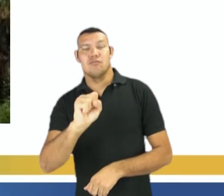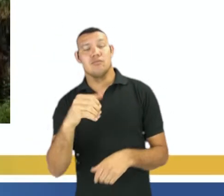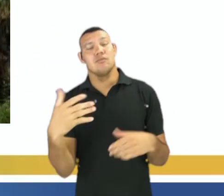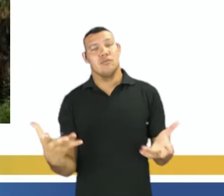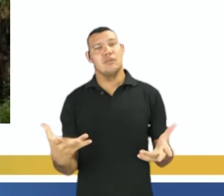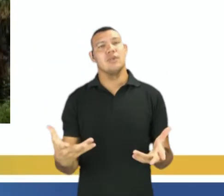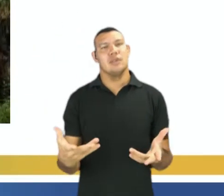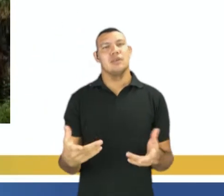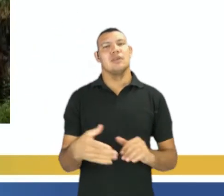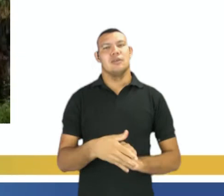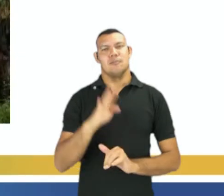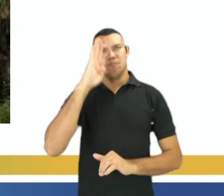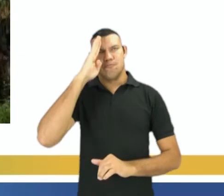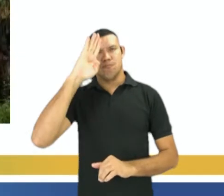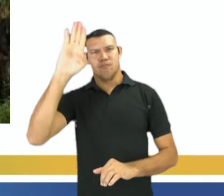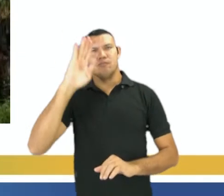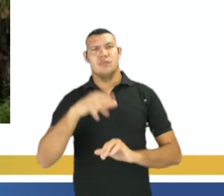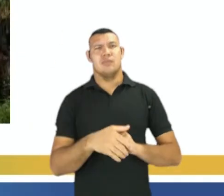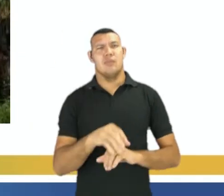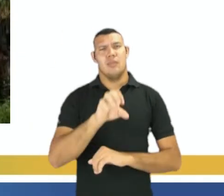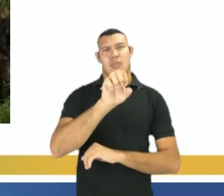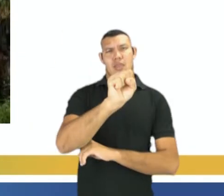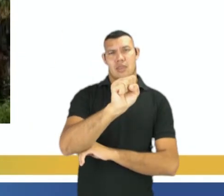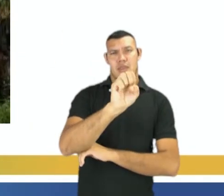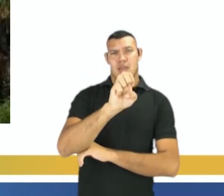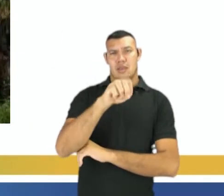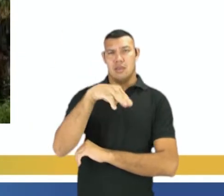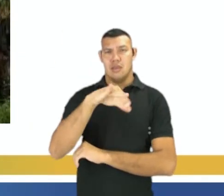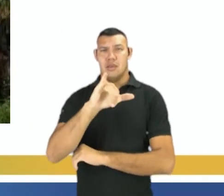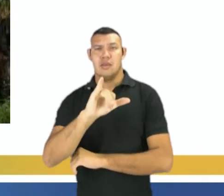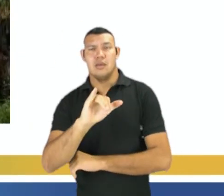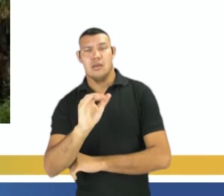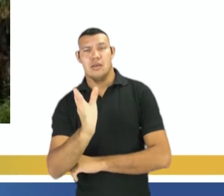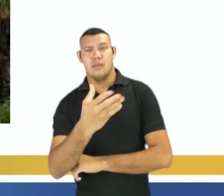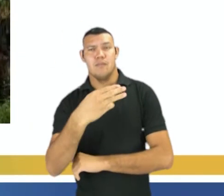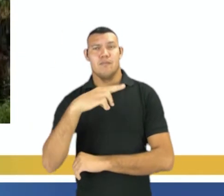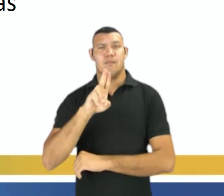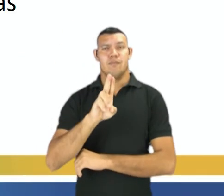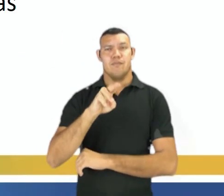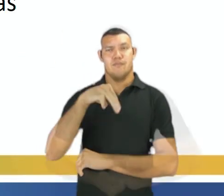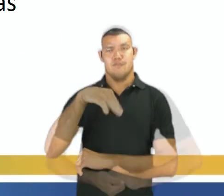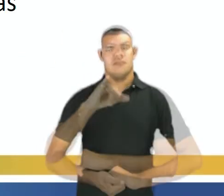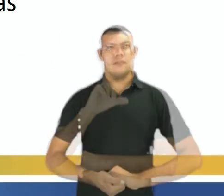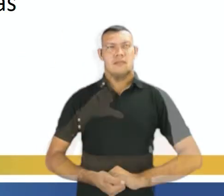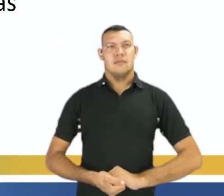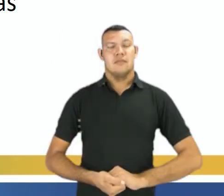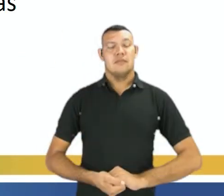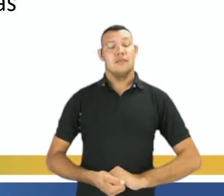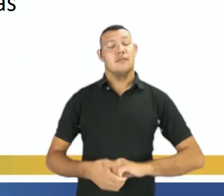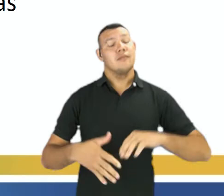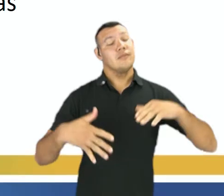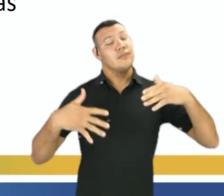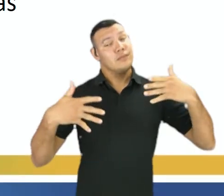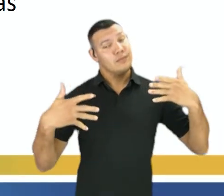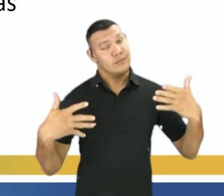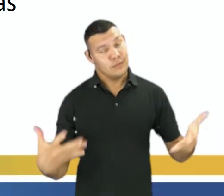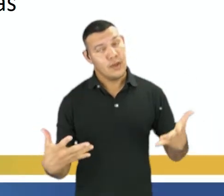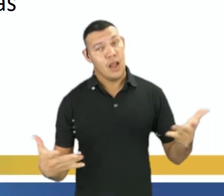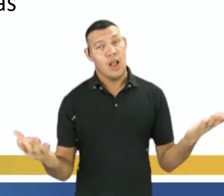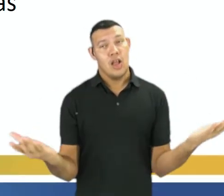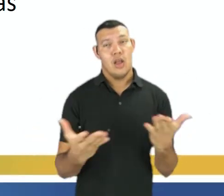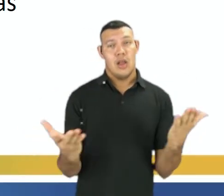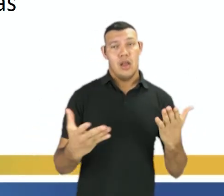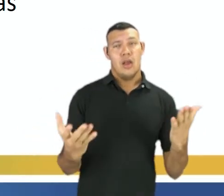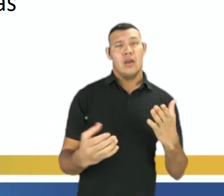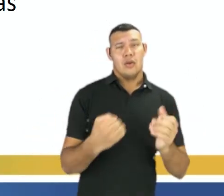esse é o clima predominante, que é um clima que interfere diretamente na formação dessa vegetação aí. Aí nós temos as Matas dos